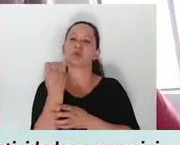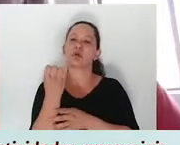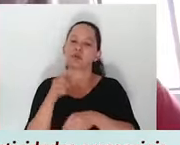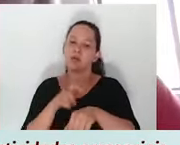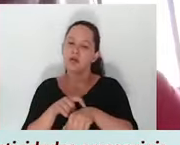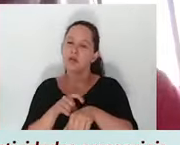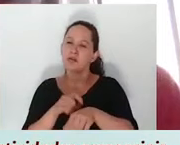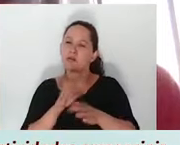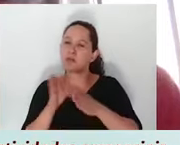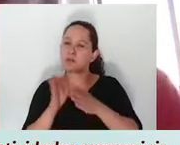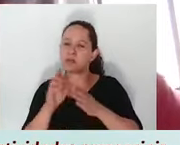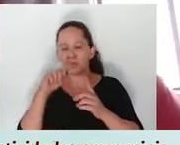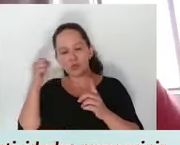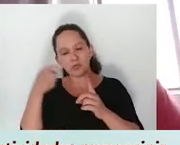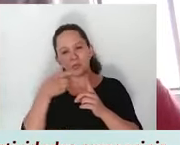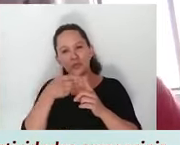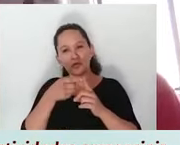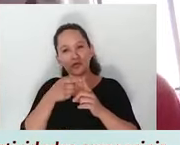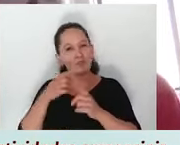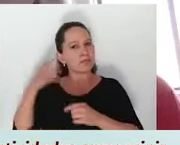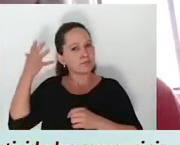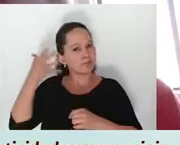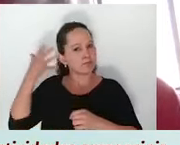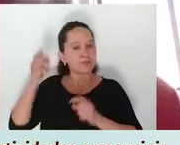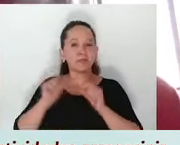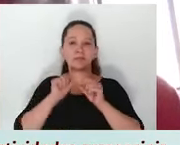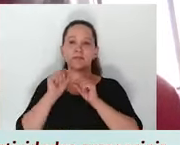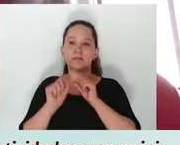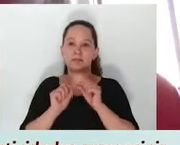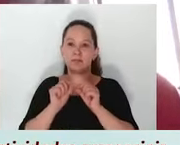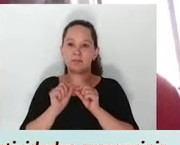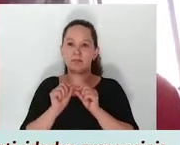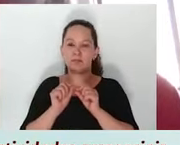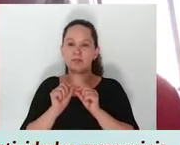momento. O objetivo dessas plenárias é